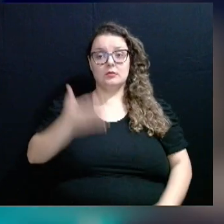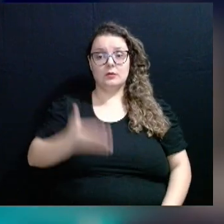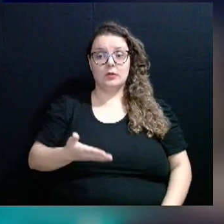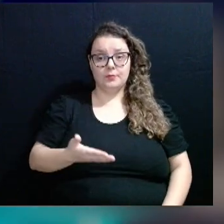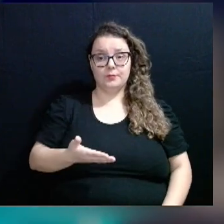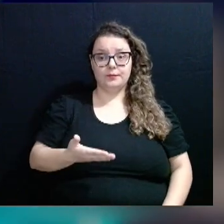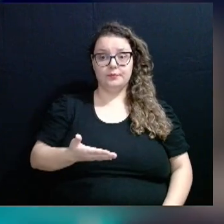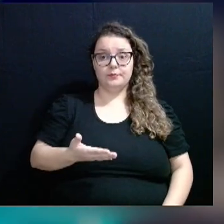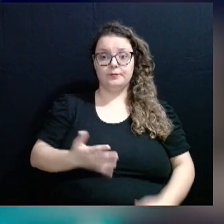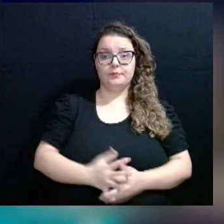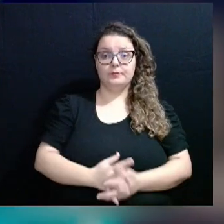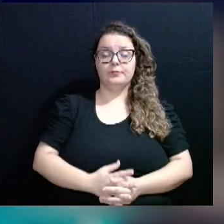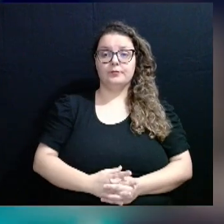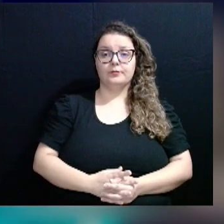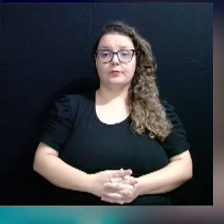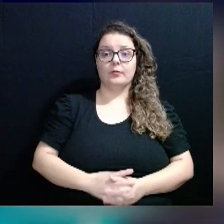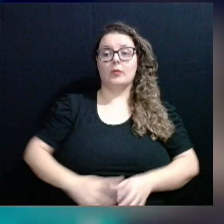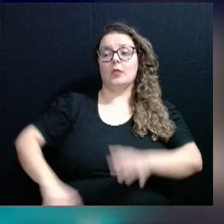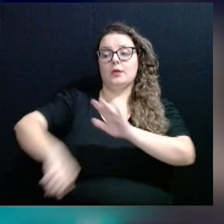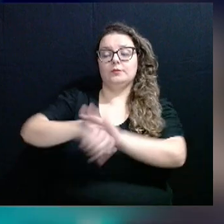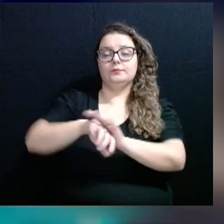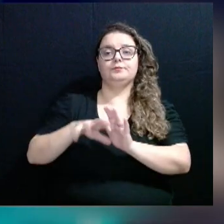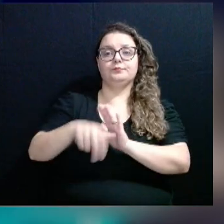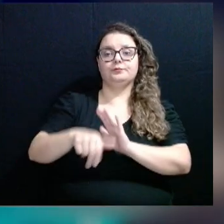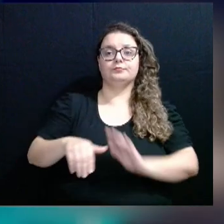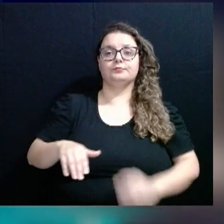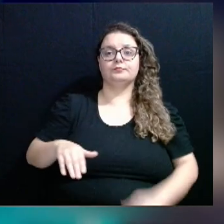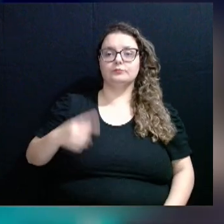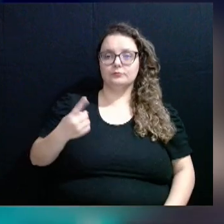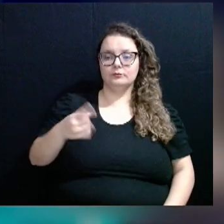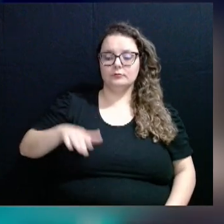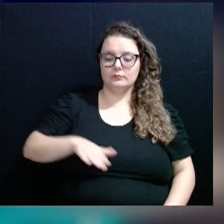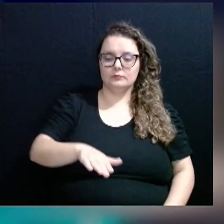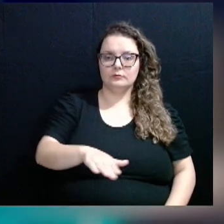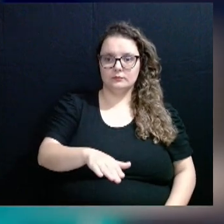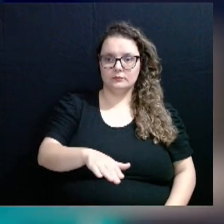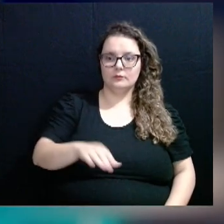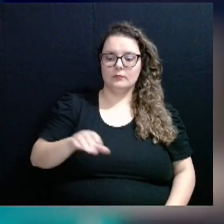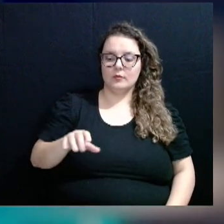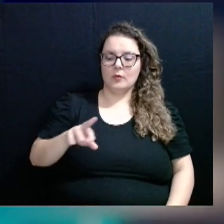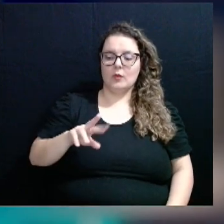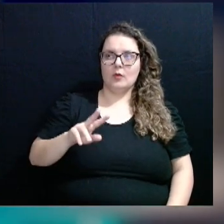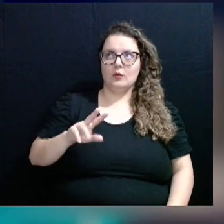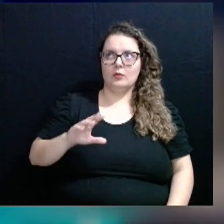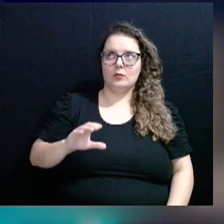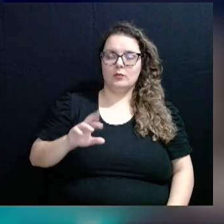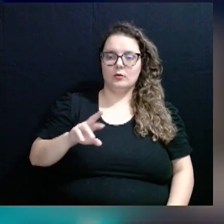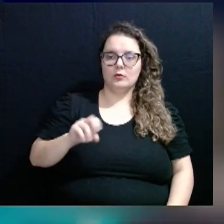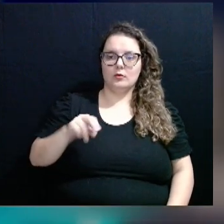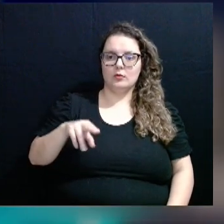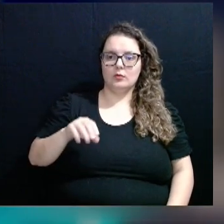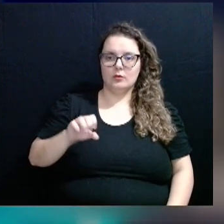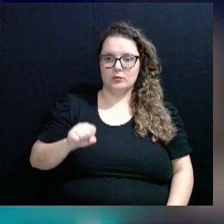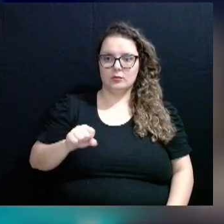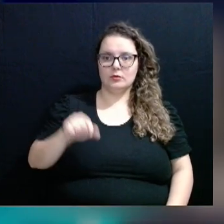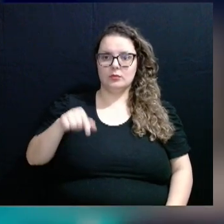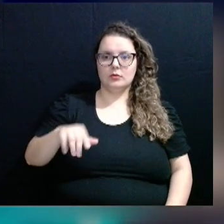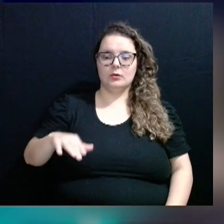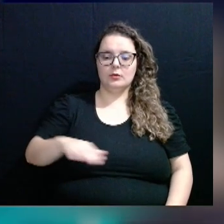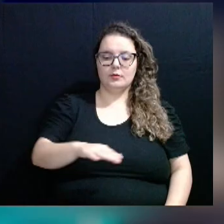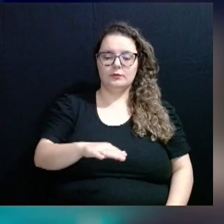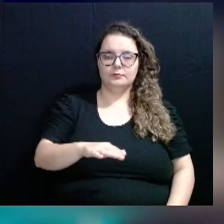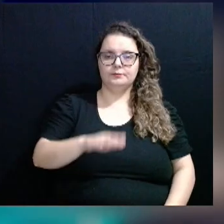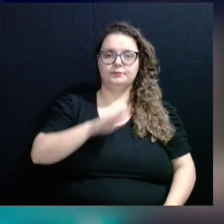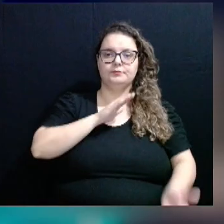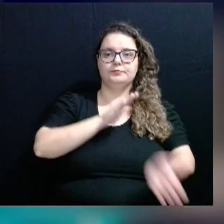Os criminosos roubaram um veículo, um Cronos, e esse veículo evadiu-se do estacionamento